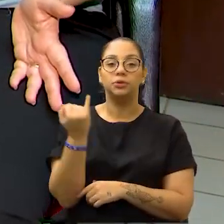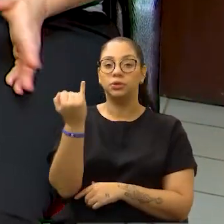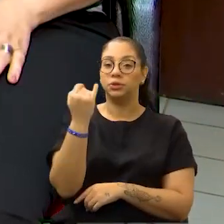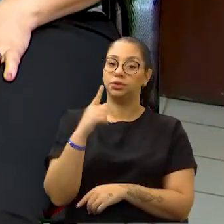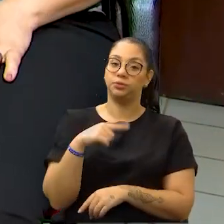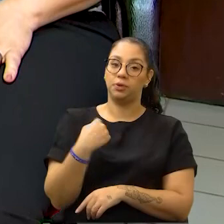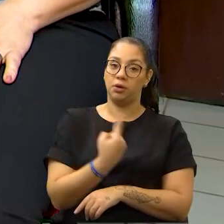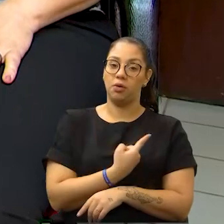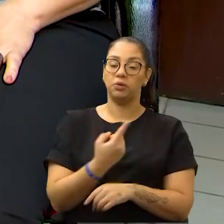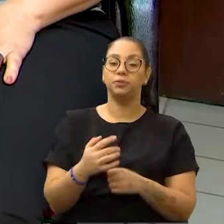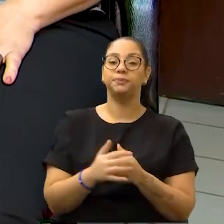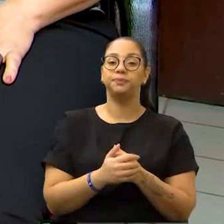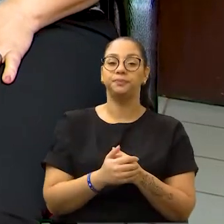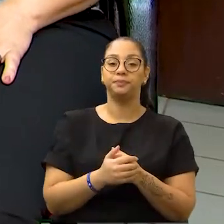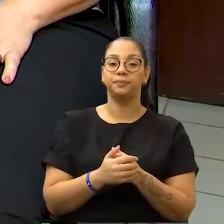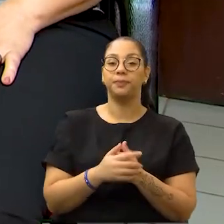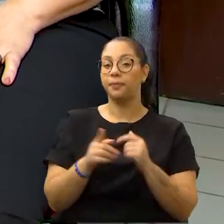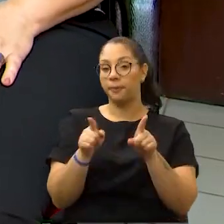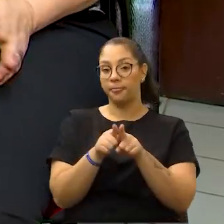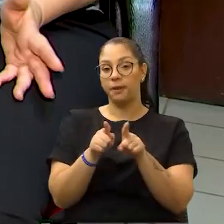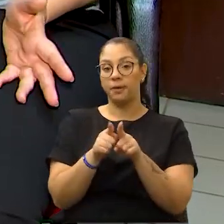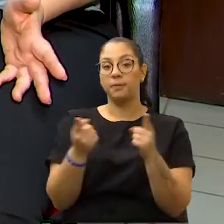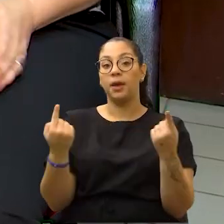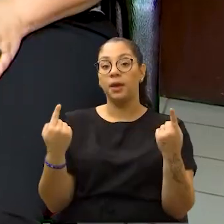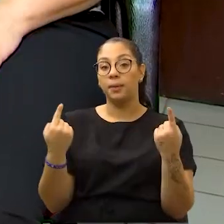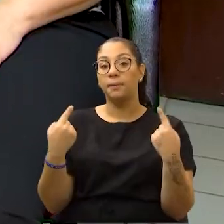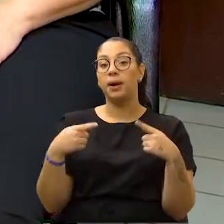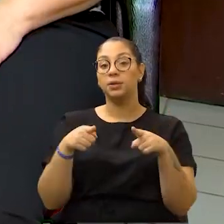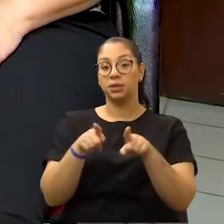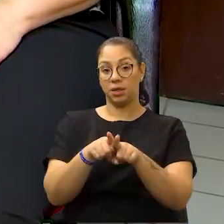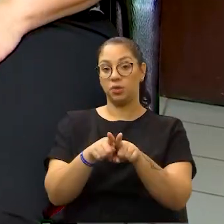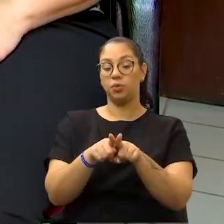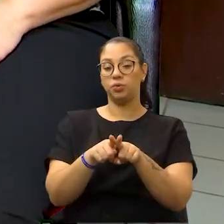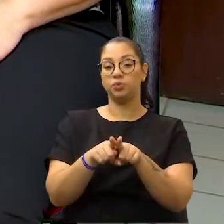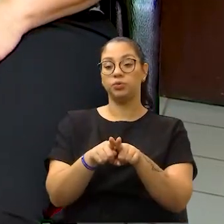para a gente. Os parceiros também,